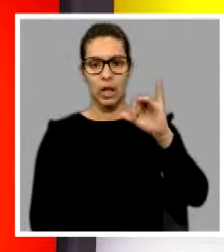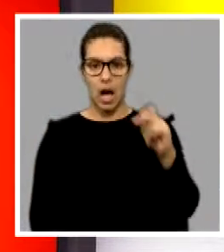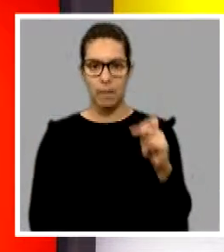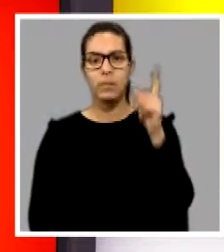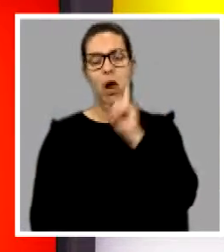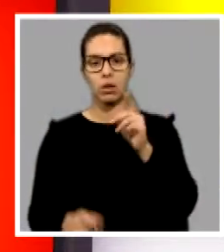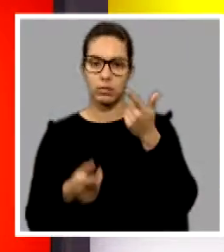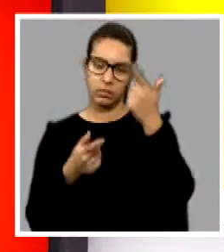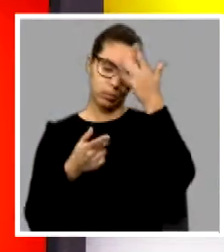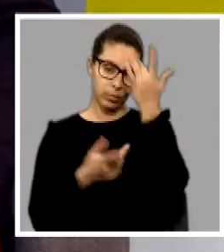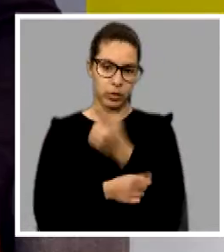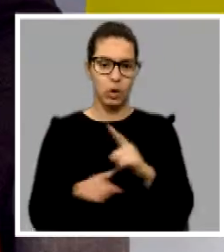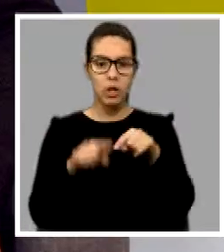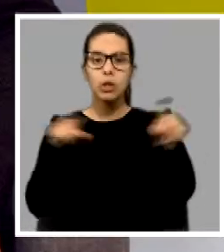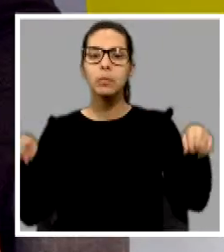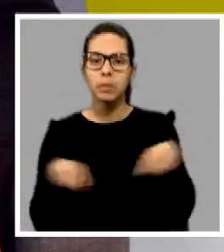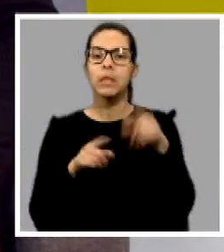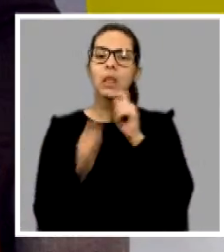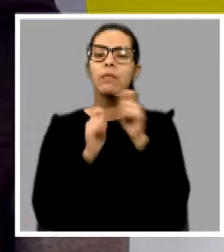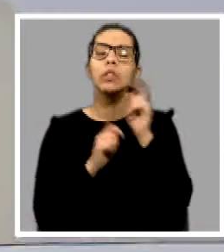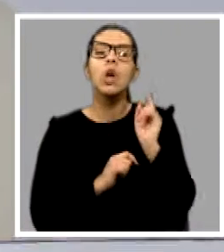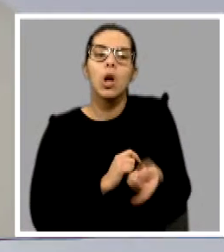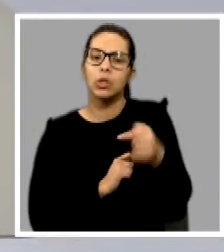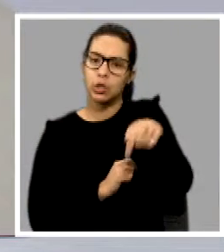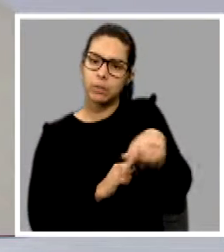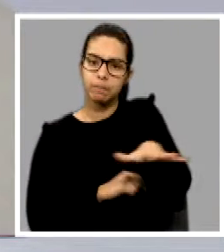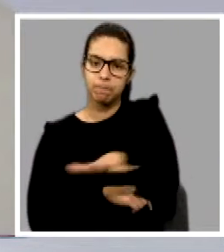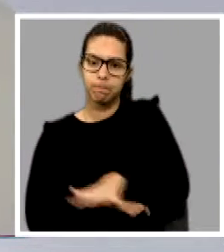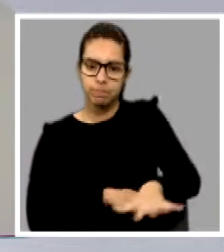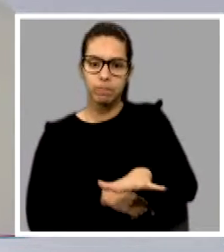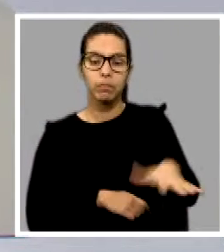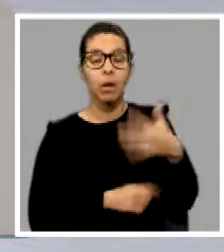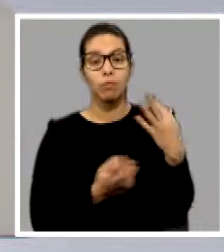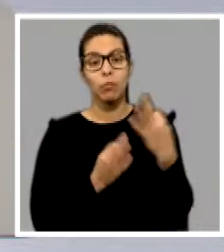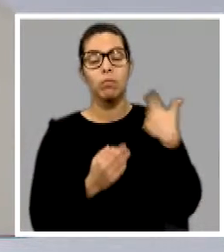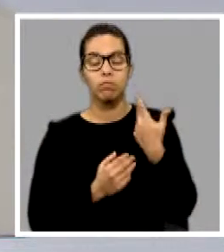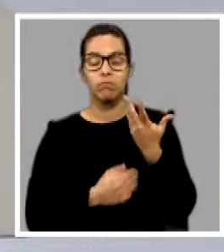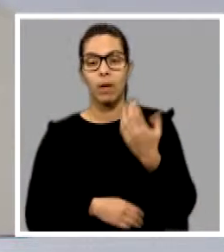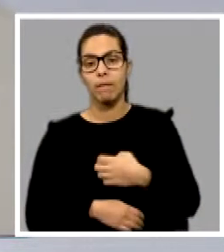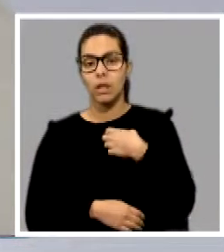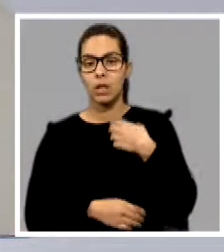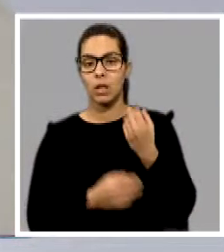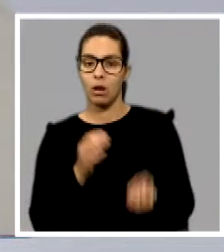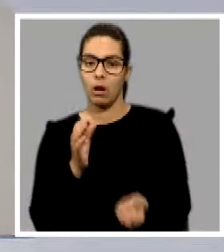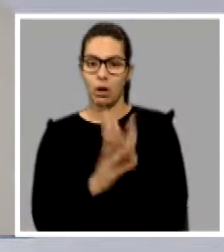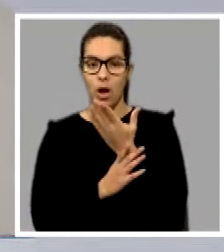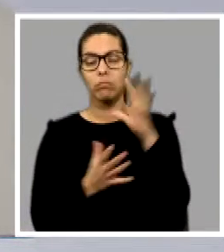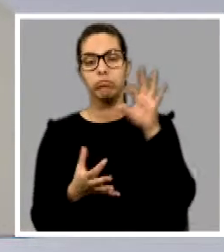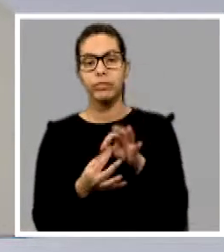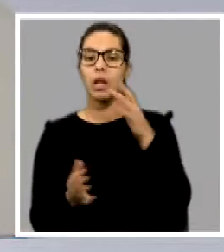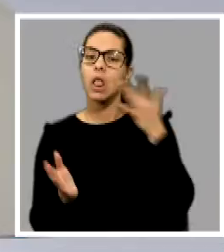Lucília José Justino. Olá, professora. Olá. Que espaço de entrevista era este? Olha, era uma rubrica que decidimos